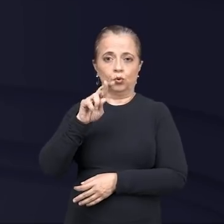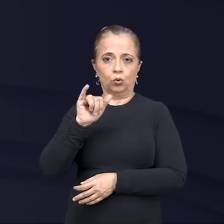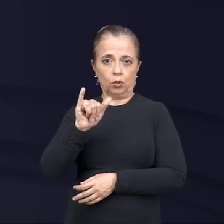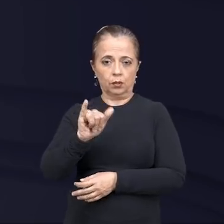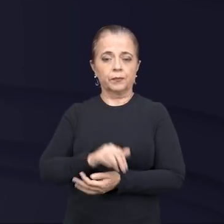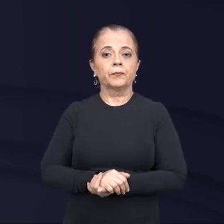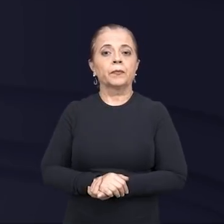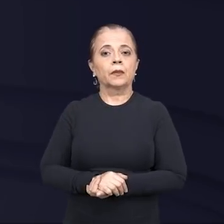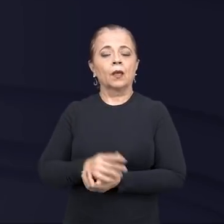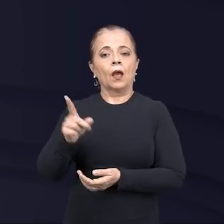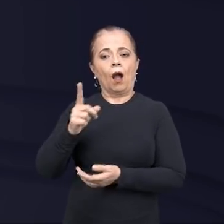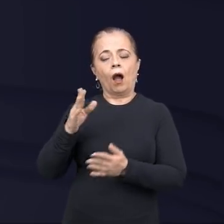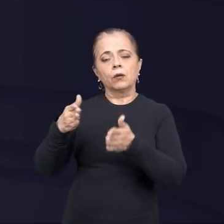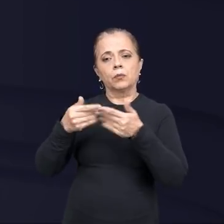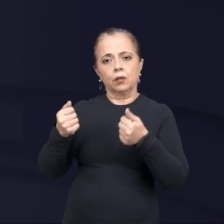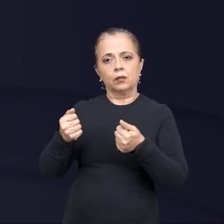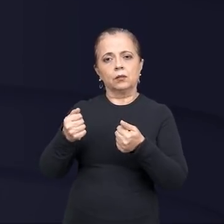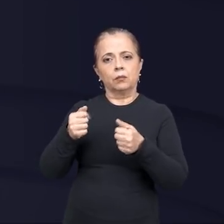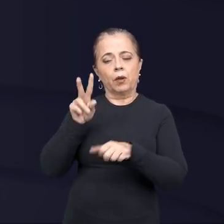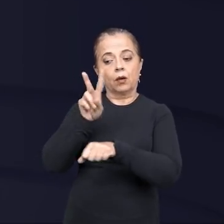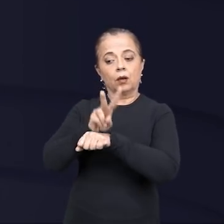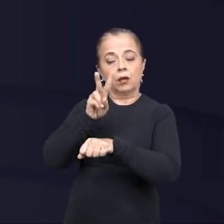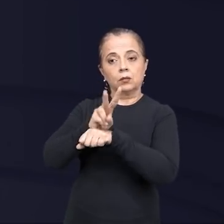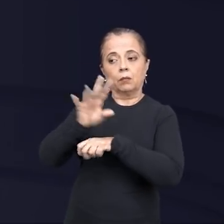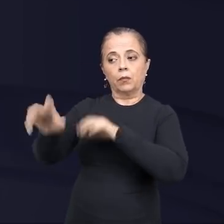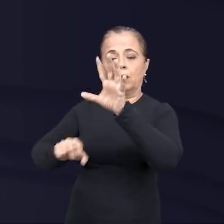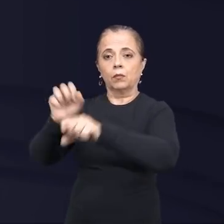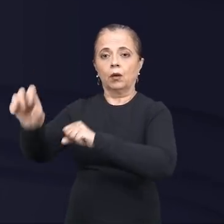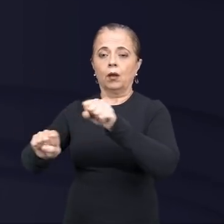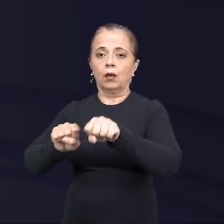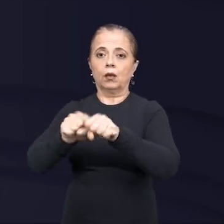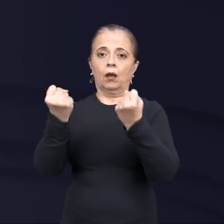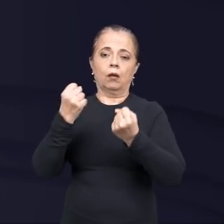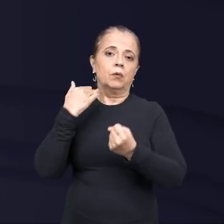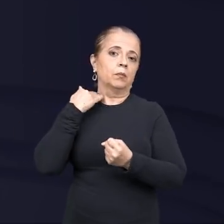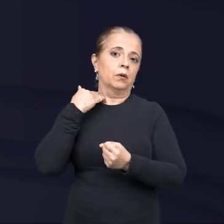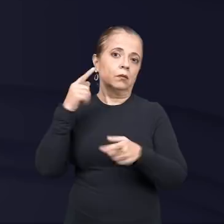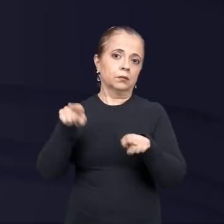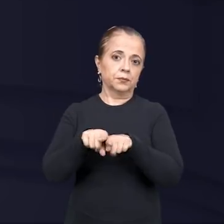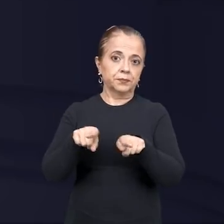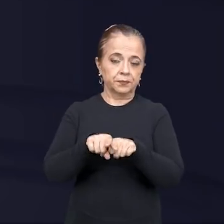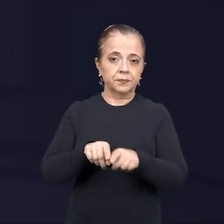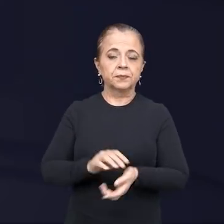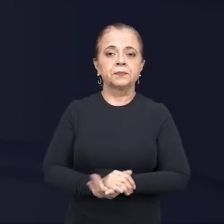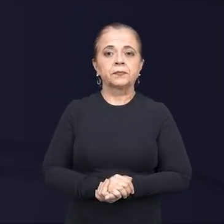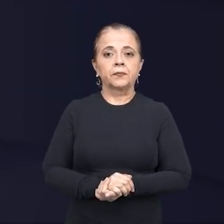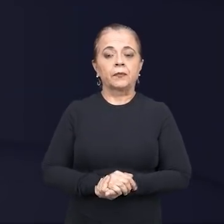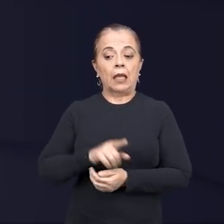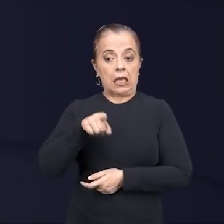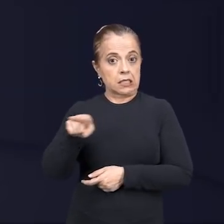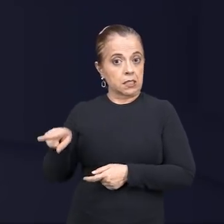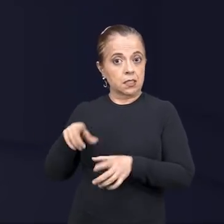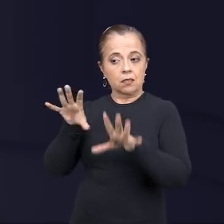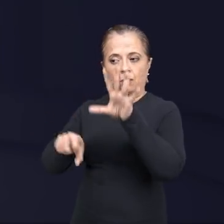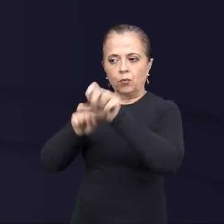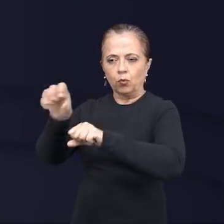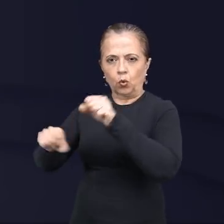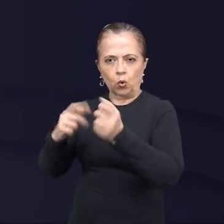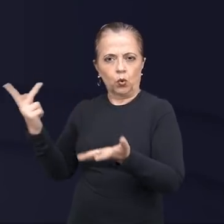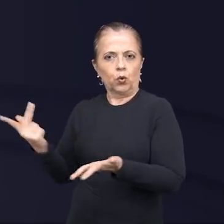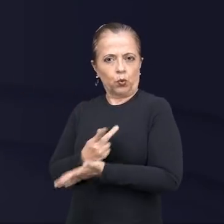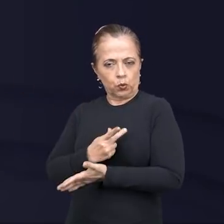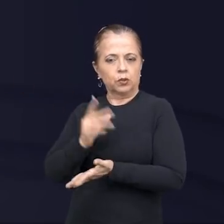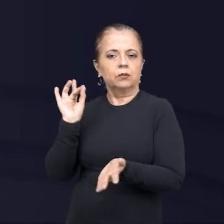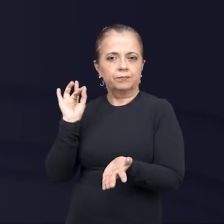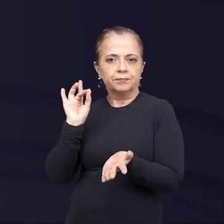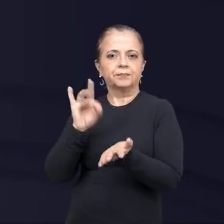a decisão das medidas cautelares de busca e quebra. Essas buscas são realizadas,